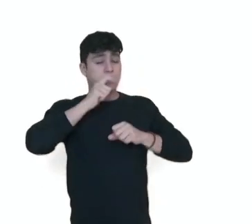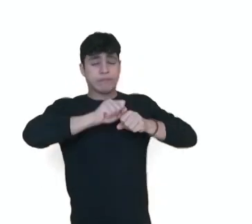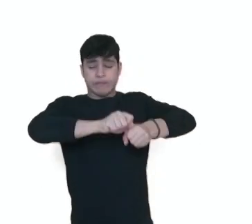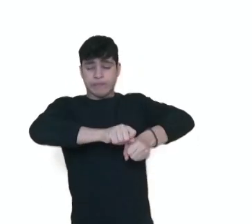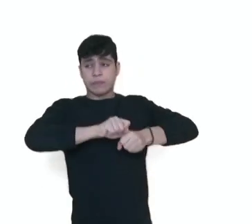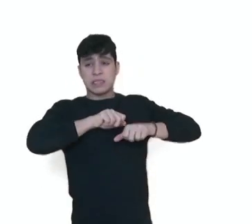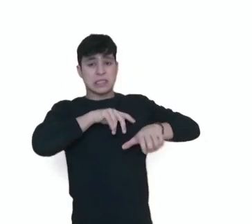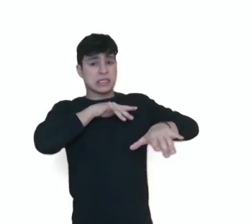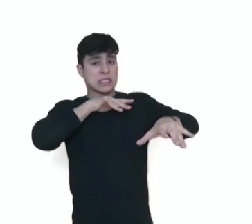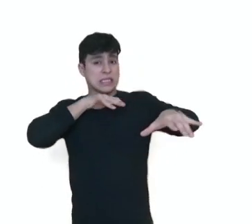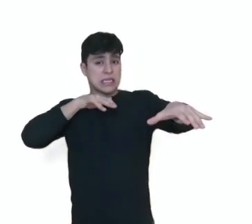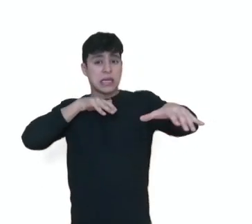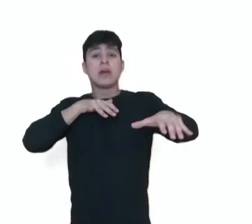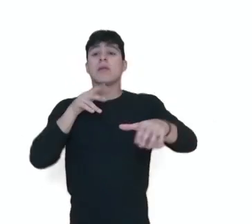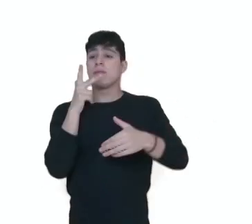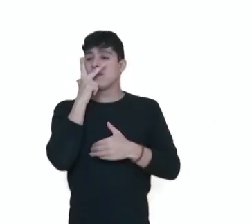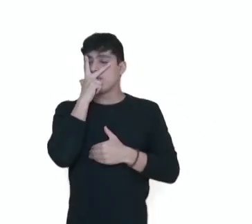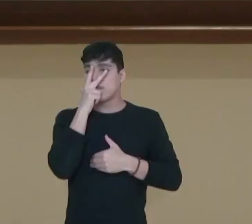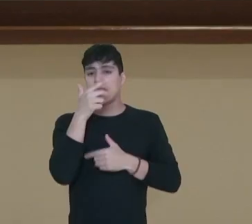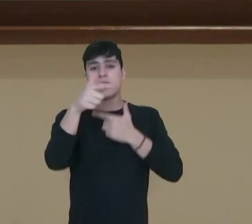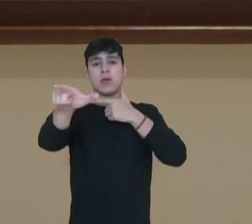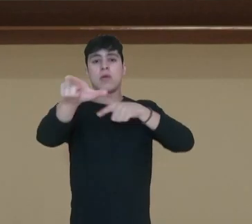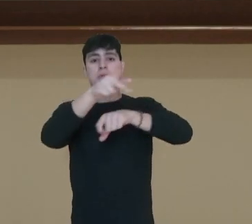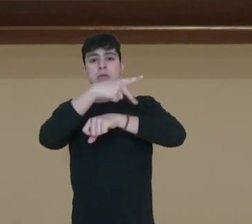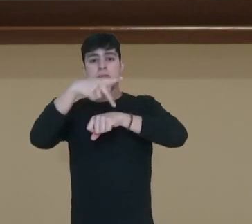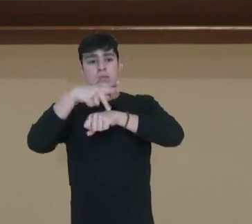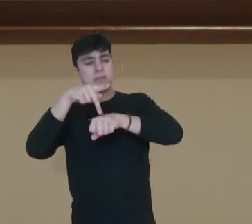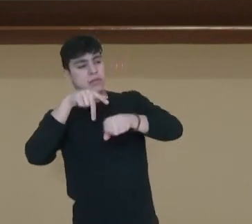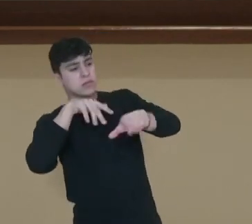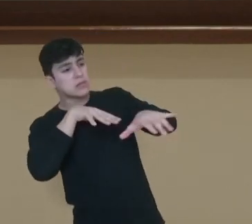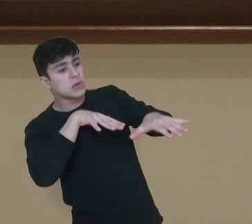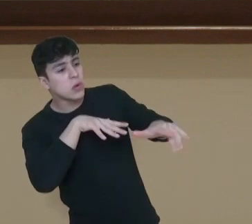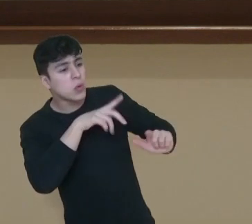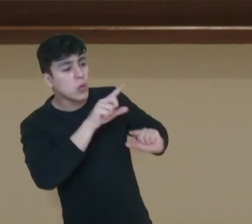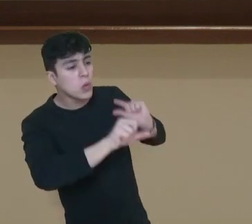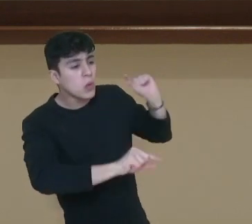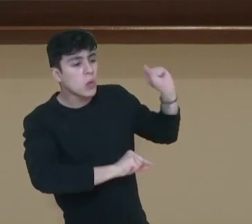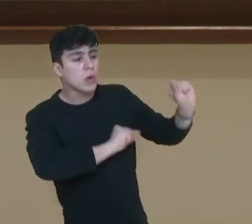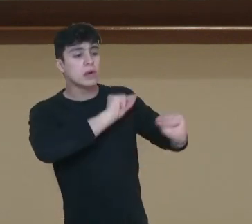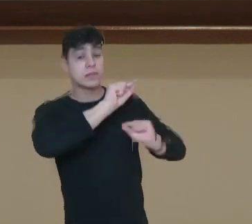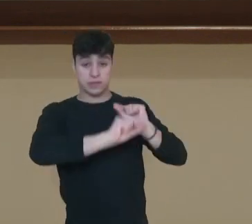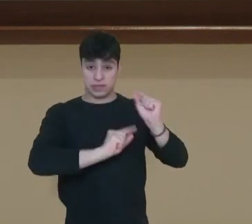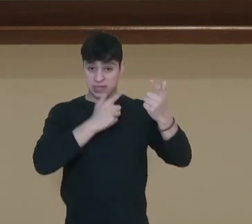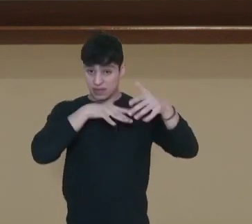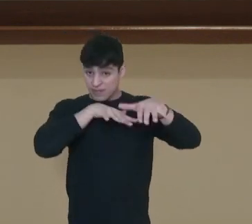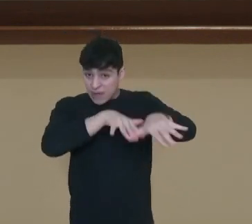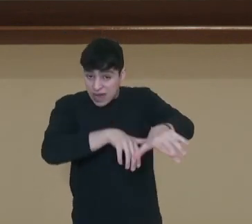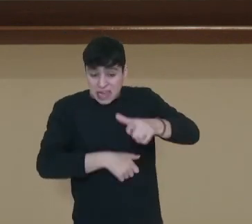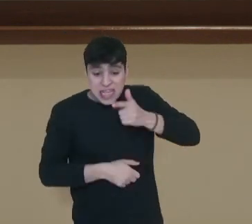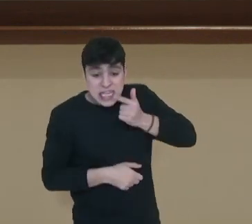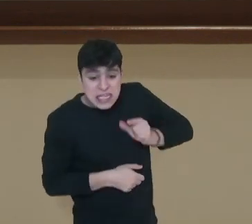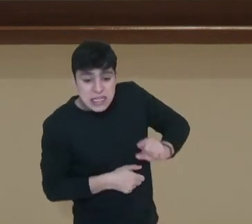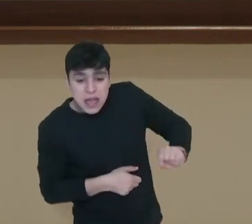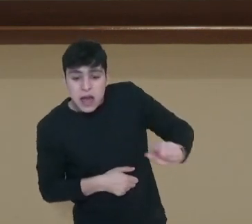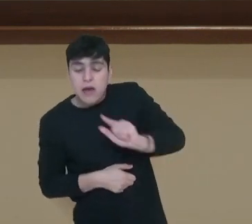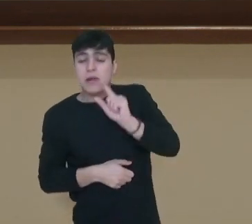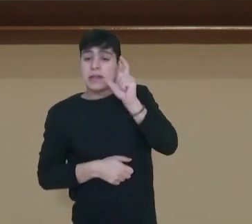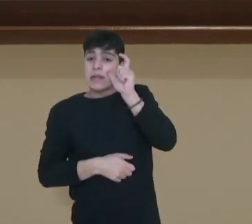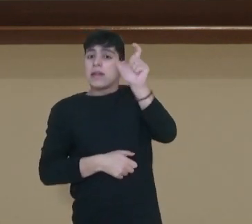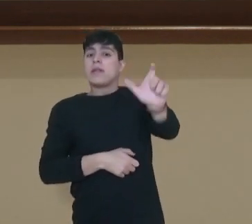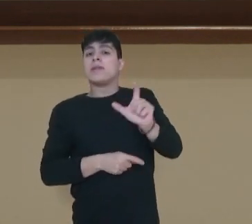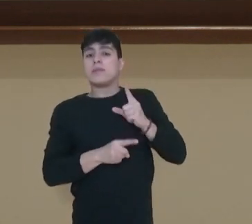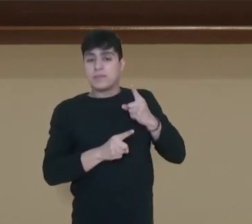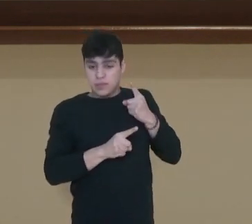um reconhecimento, inclusive internacional. Essa Marcha do Sal ela vai ser bem interessante porque ela vai